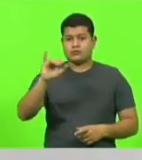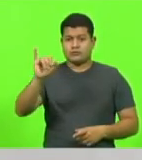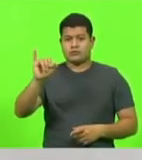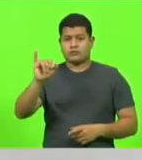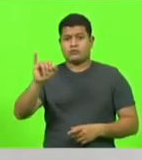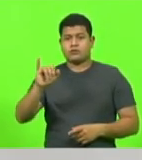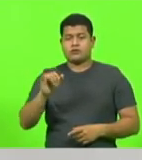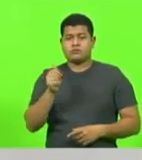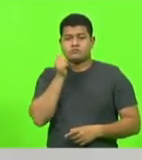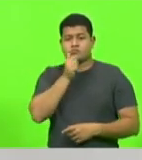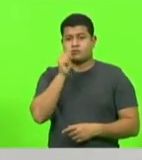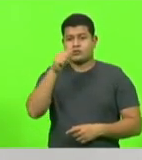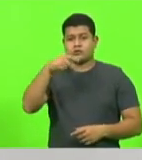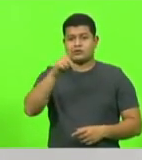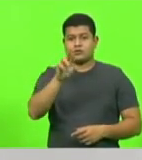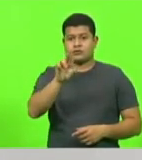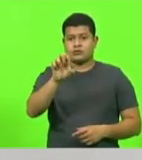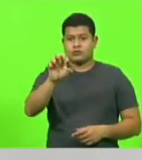Andréa Dias Gomes,